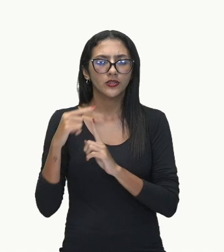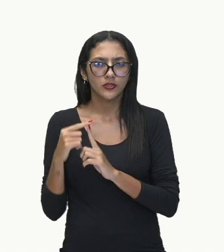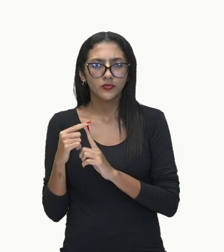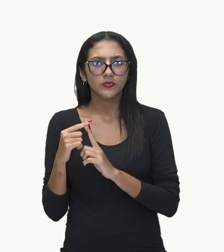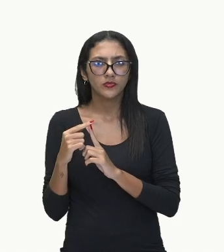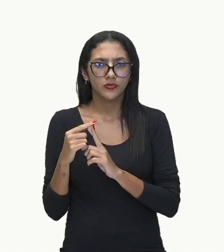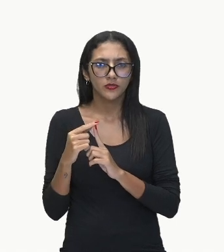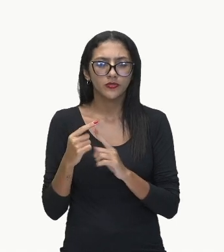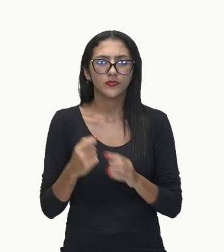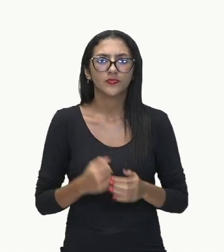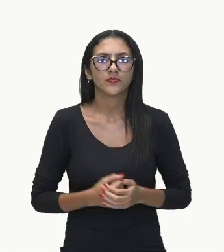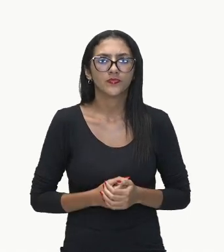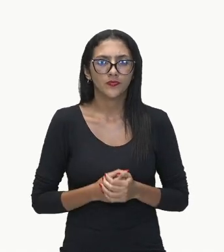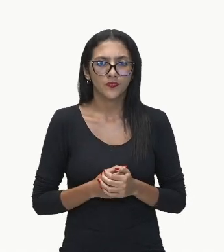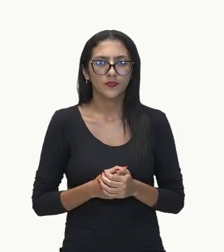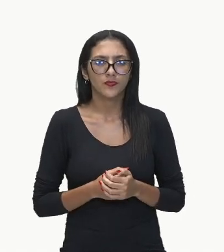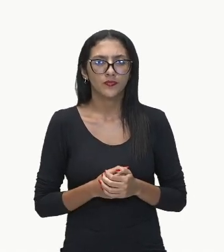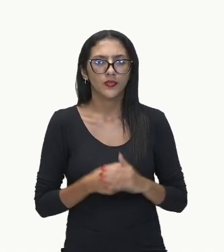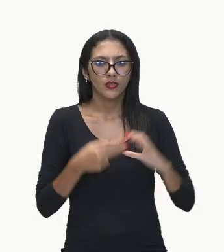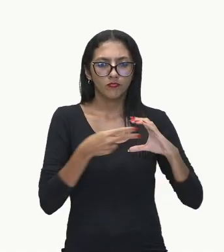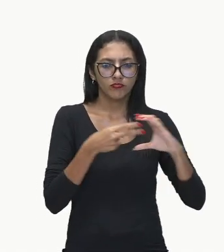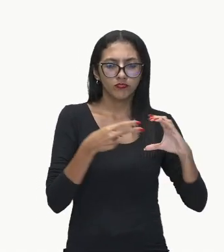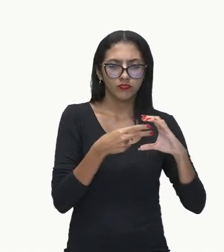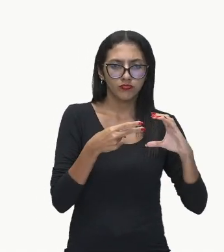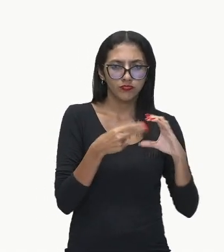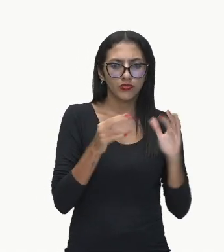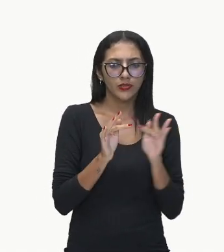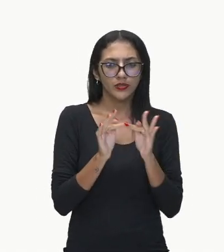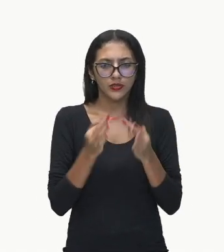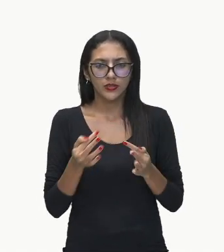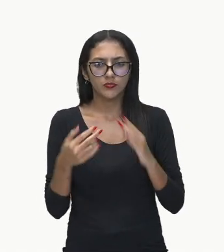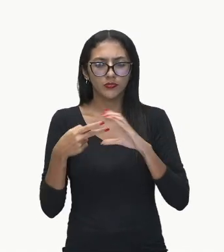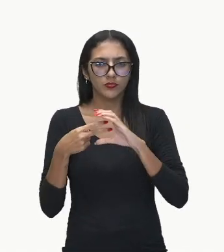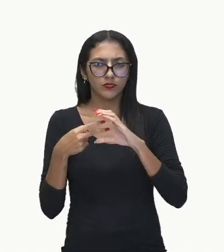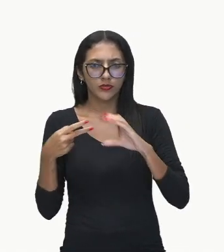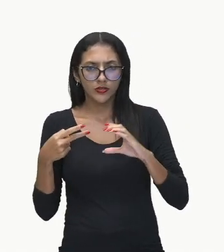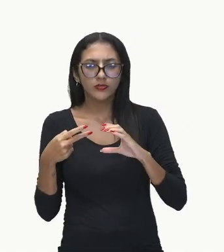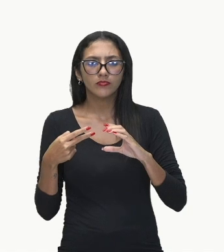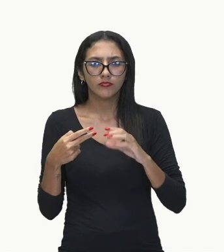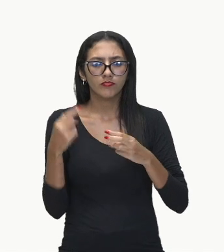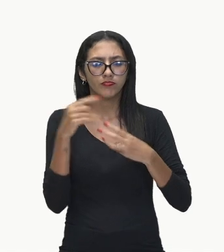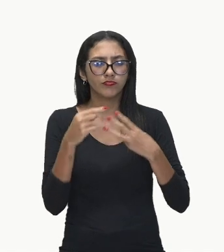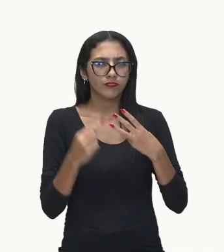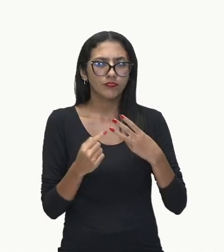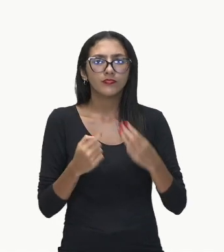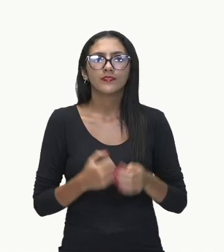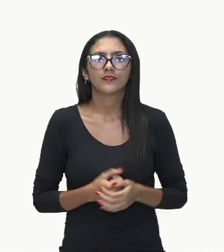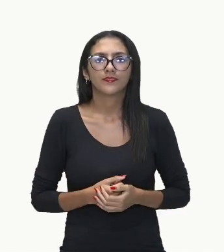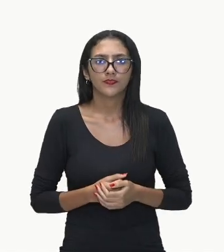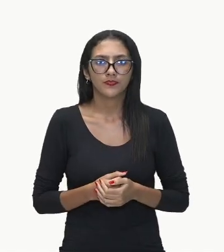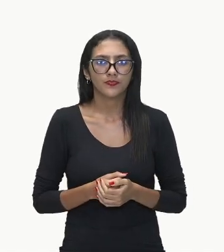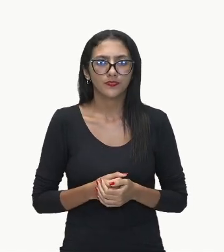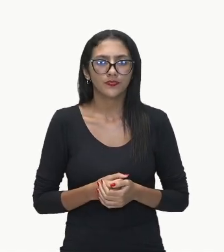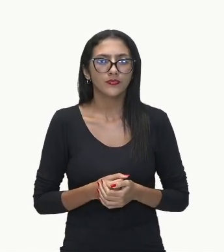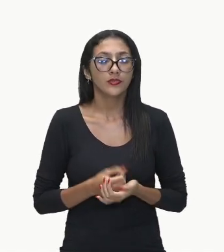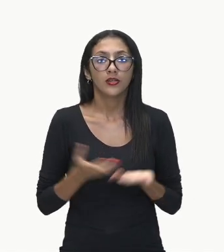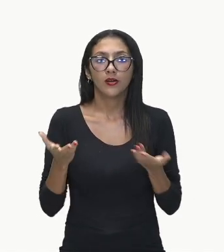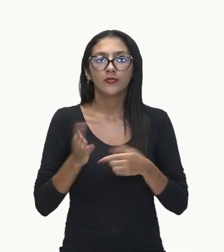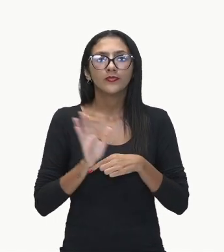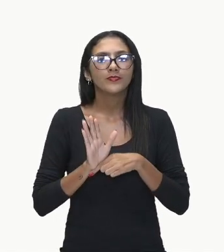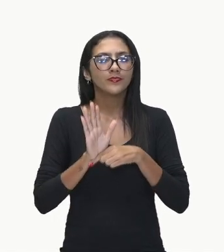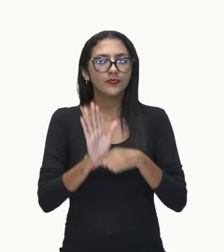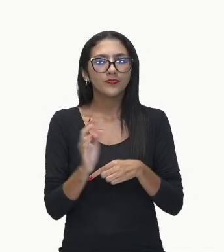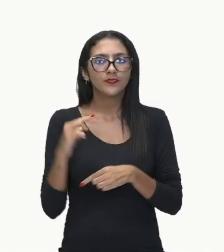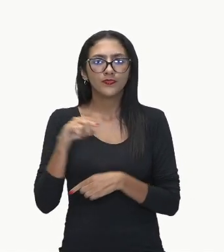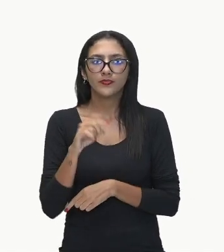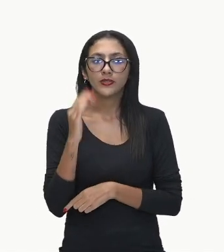Conjugados, alcadienos isolados, e assim a gente vê a classificação deles. Mas agora eu trago para